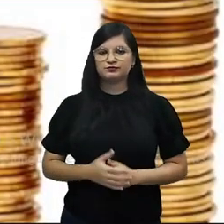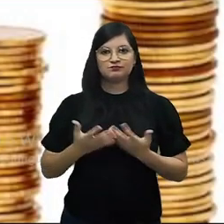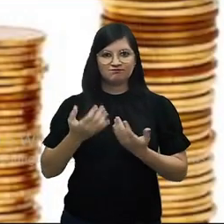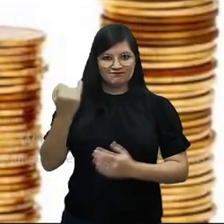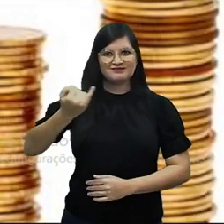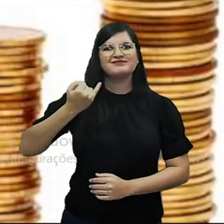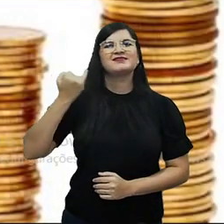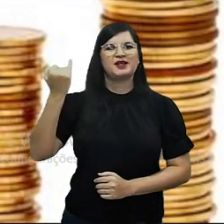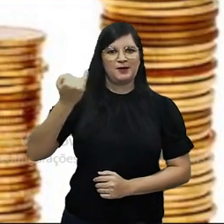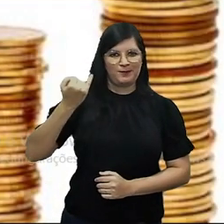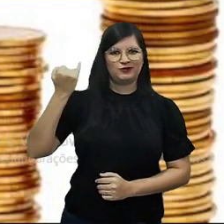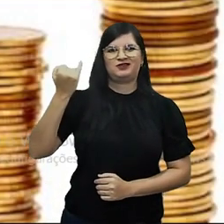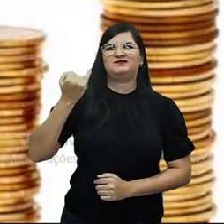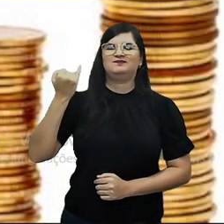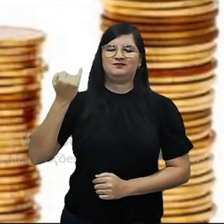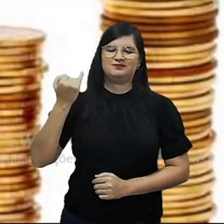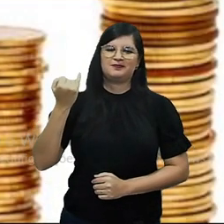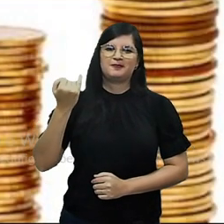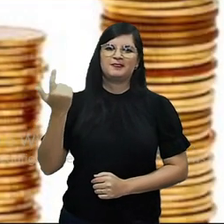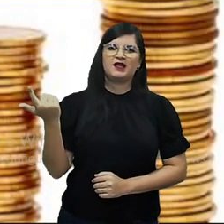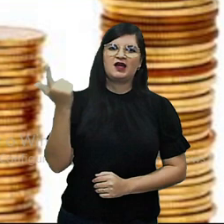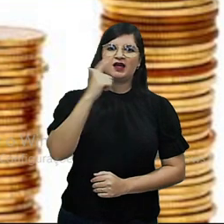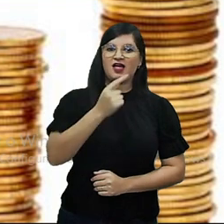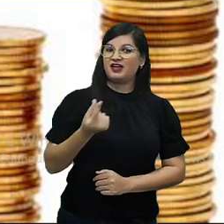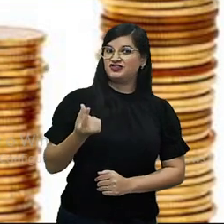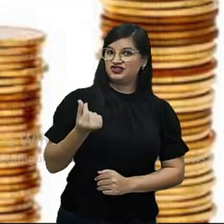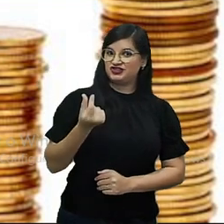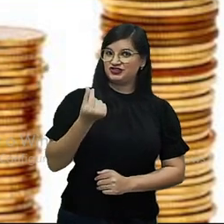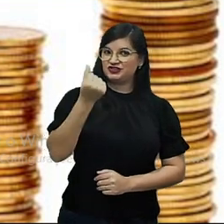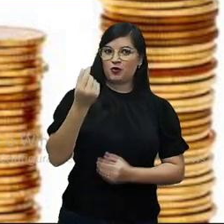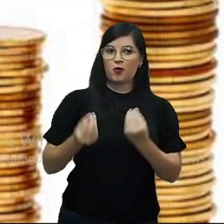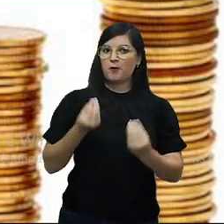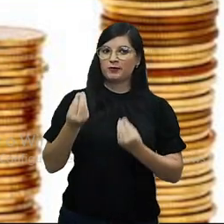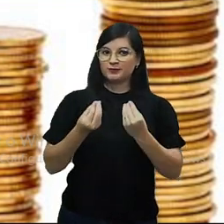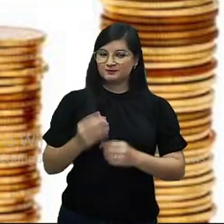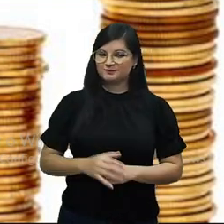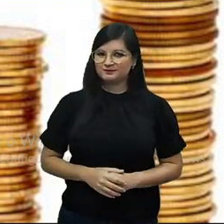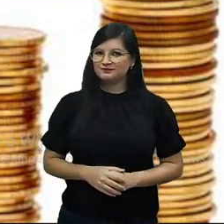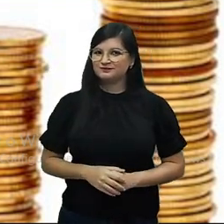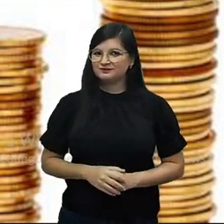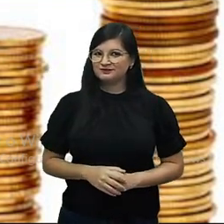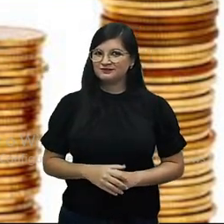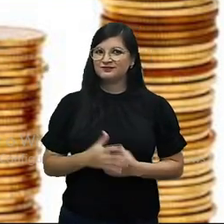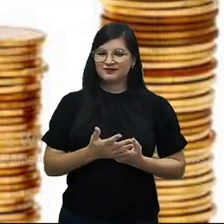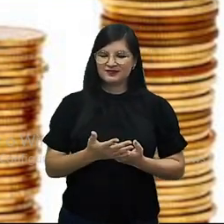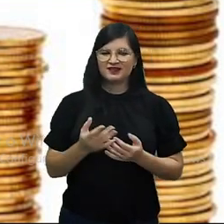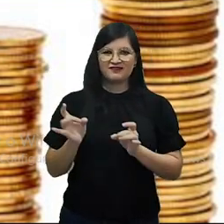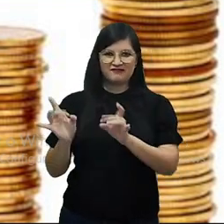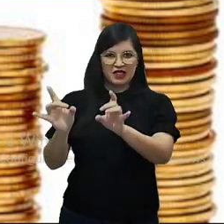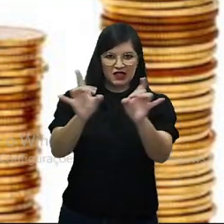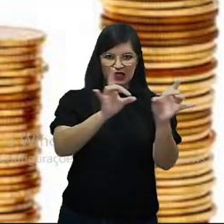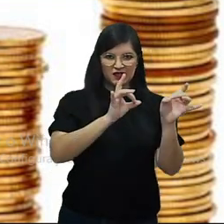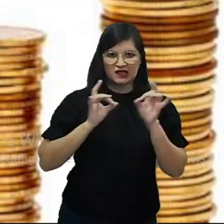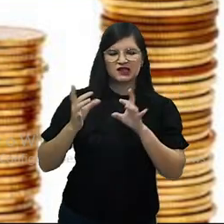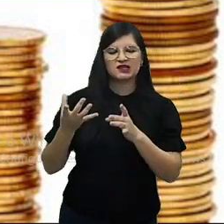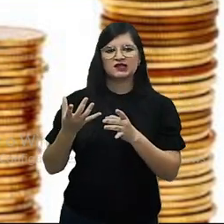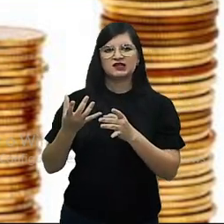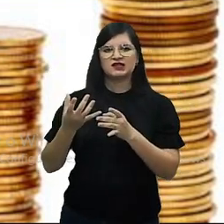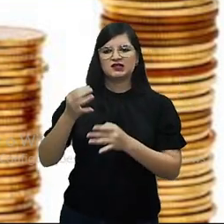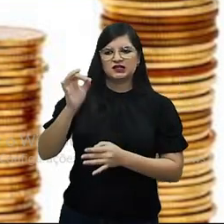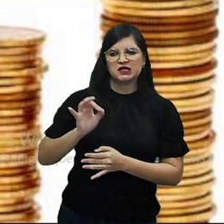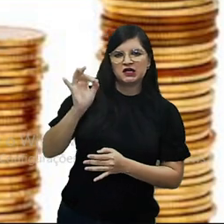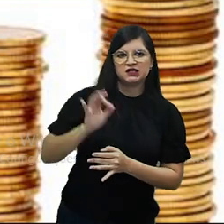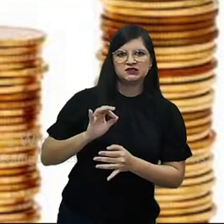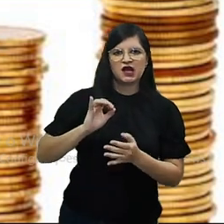super importante dentro de um pitch, como ganhar dinheiro. Como é que você pretende ganhar dinheiro com aquilo? É através de venda direta? É taxa de